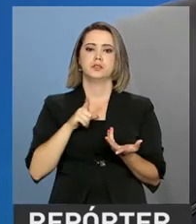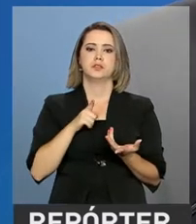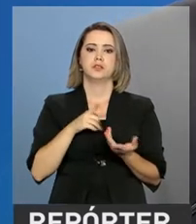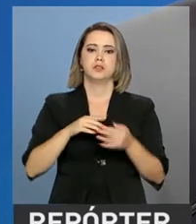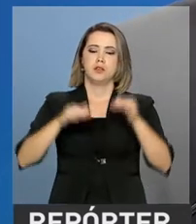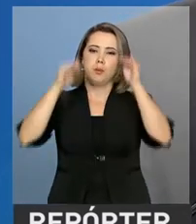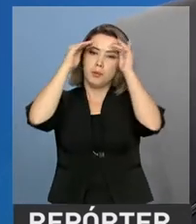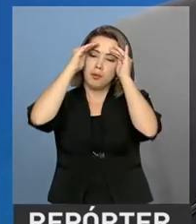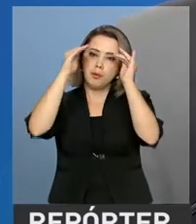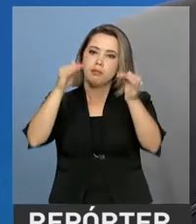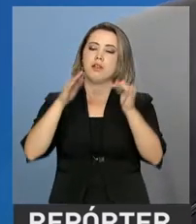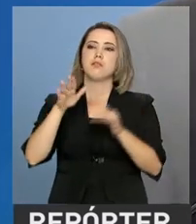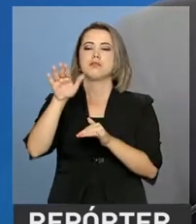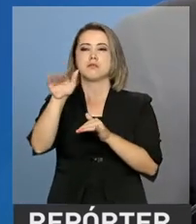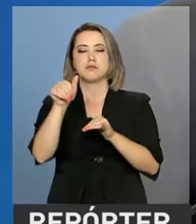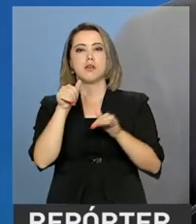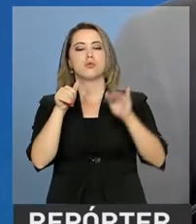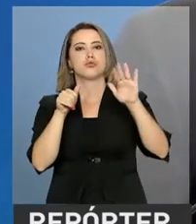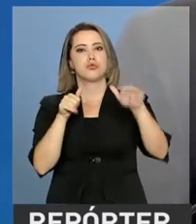ao chamado